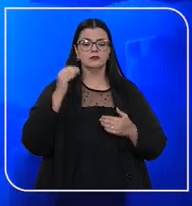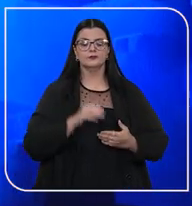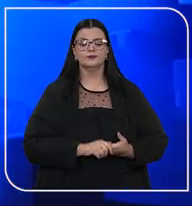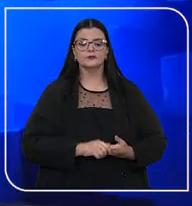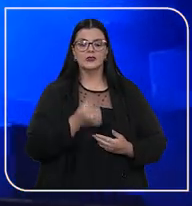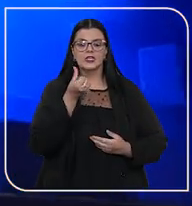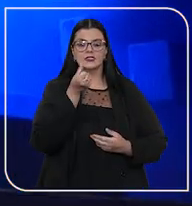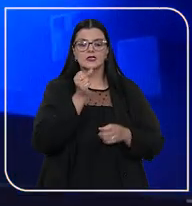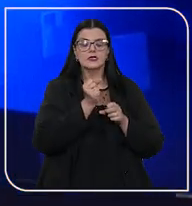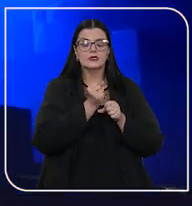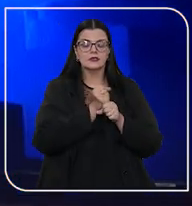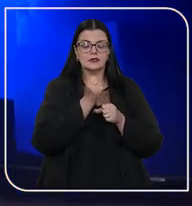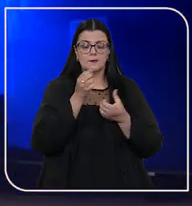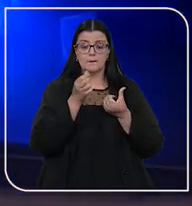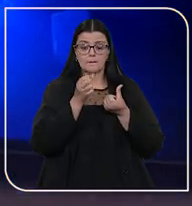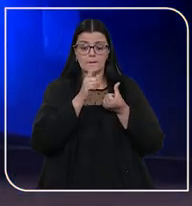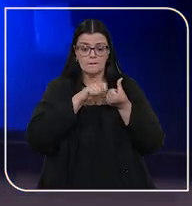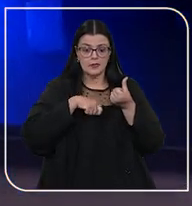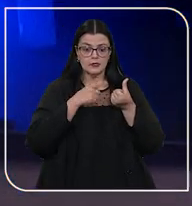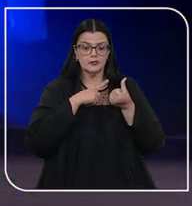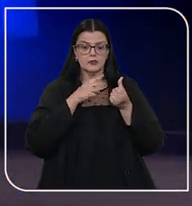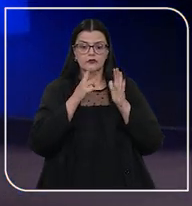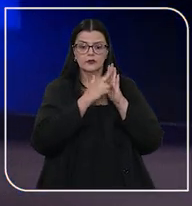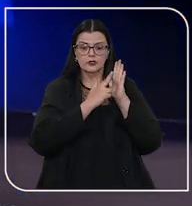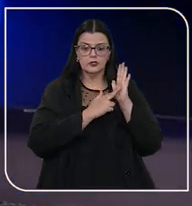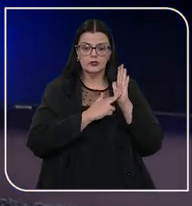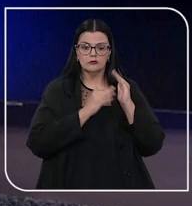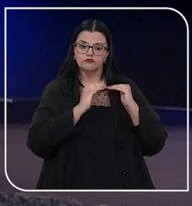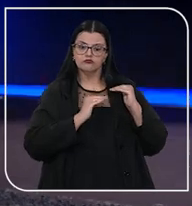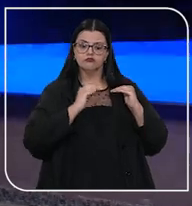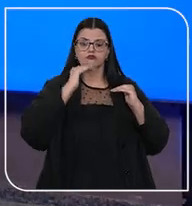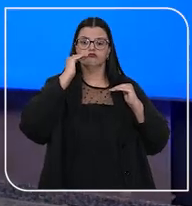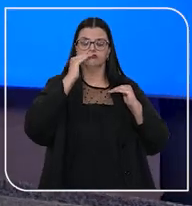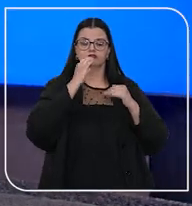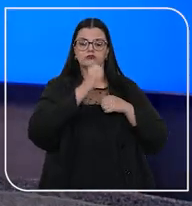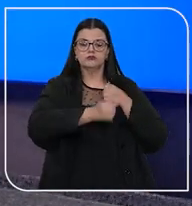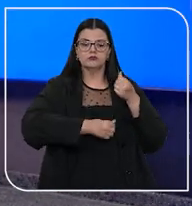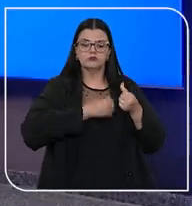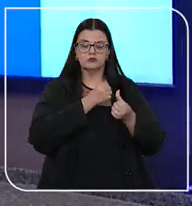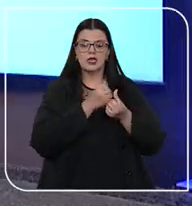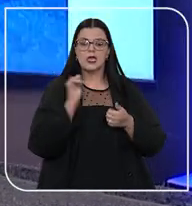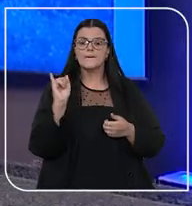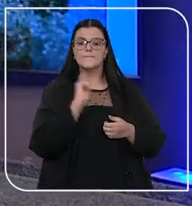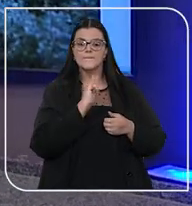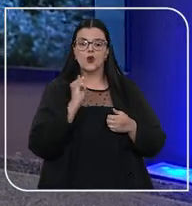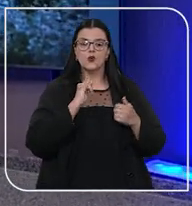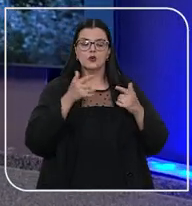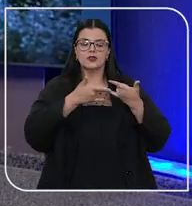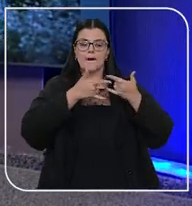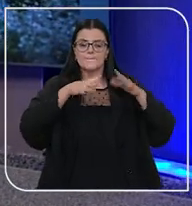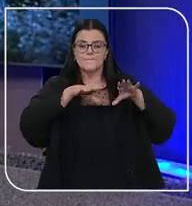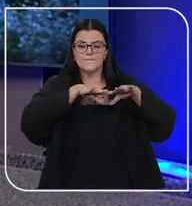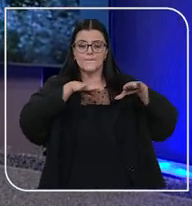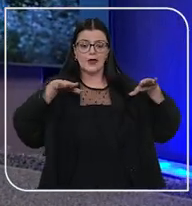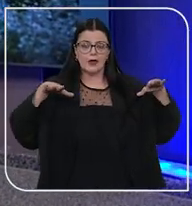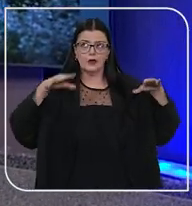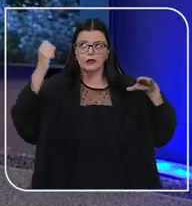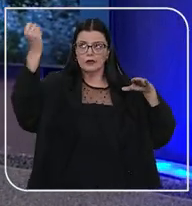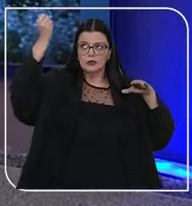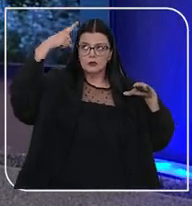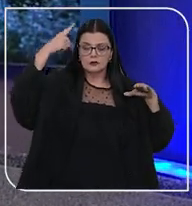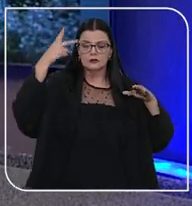Os primeiros 6 meses de 2024 registraram o maior volume semestral de importação de placas solares